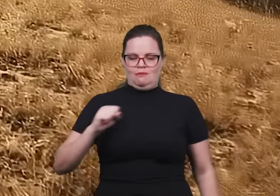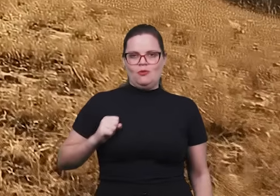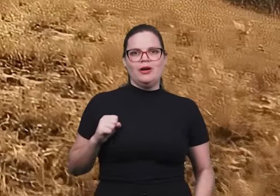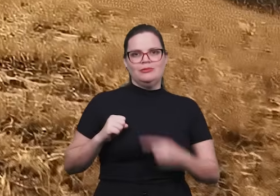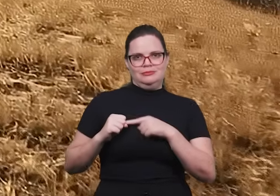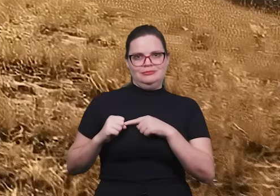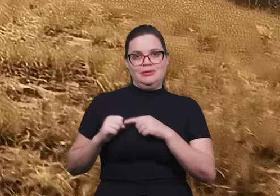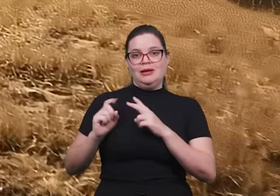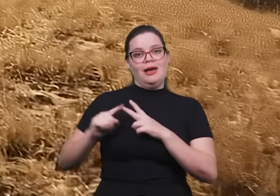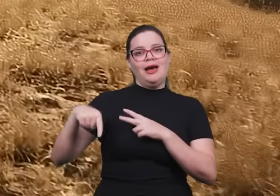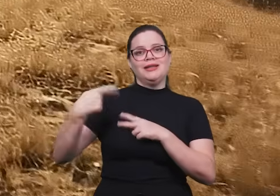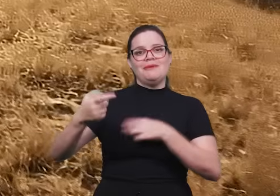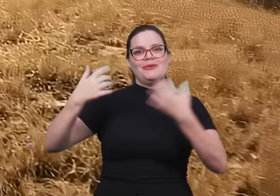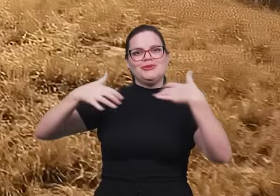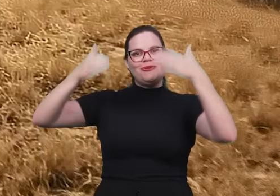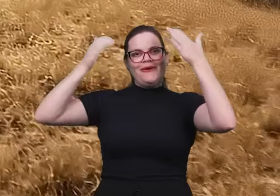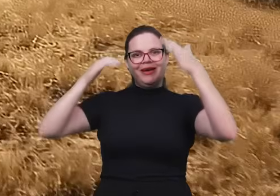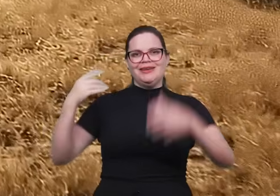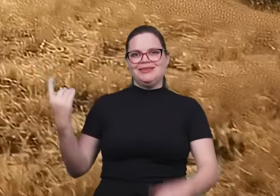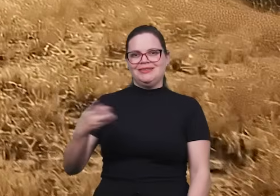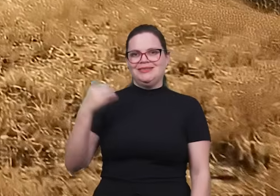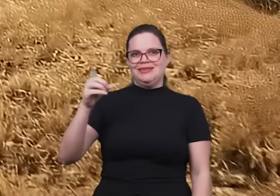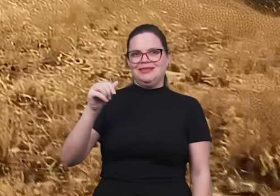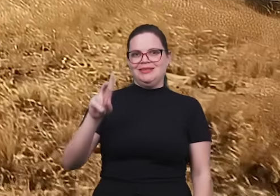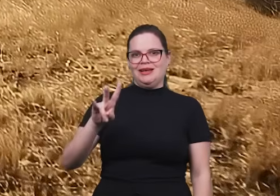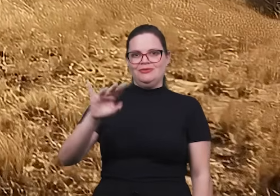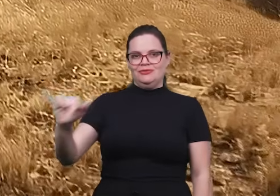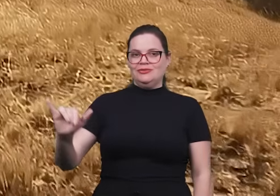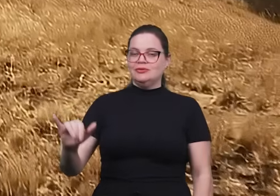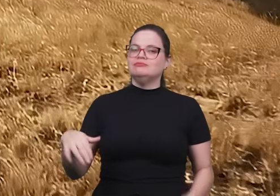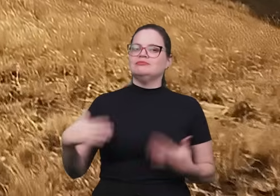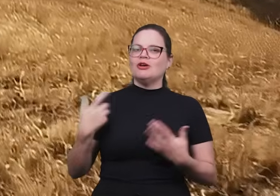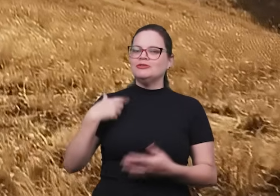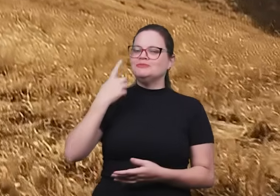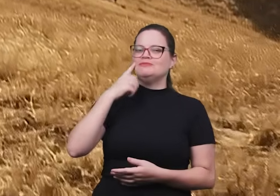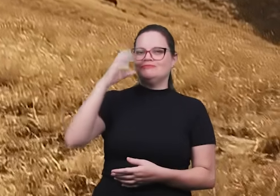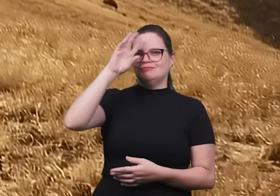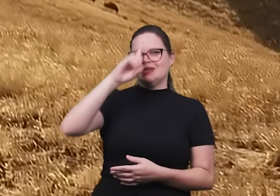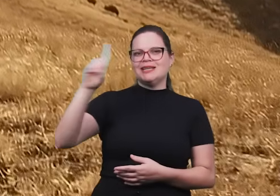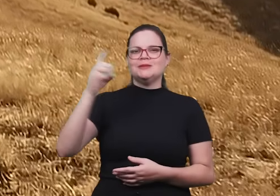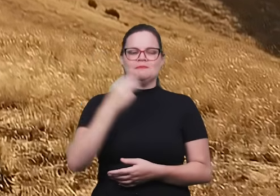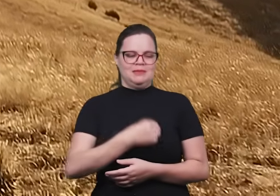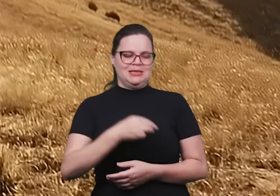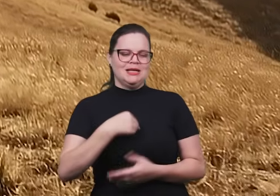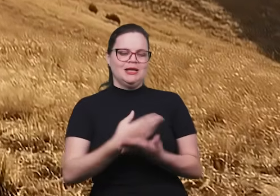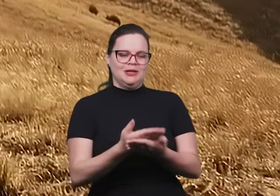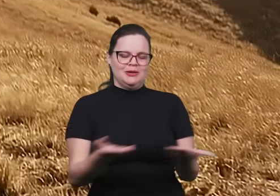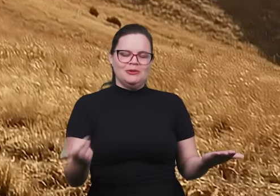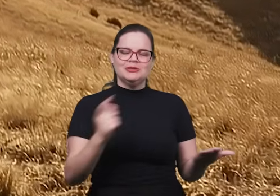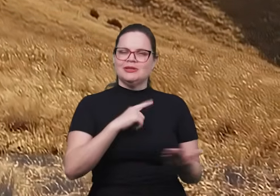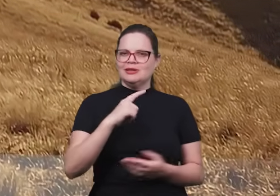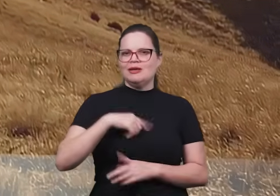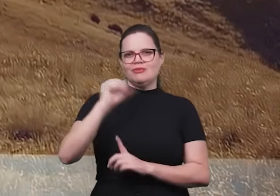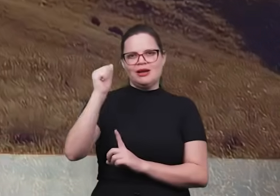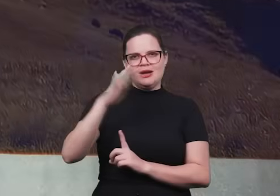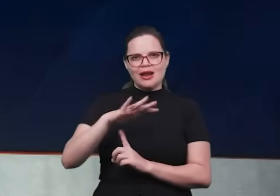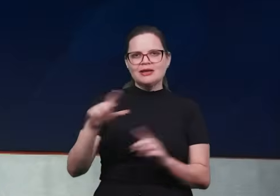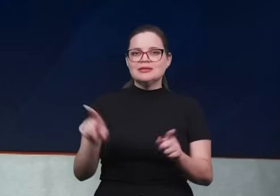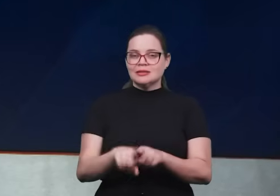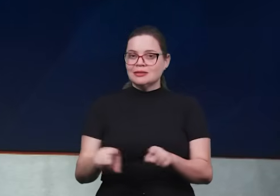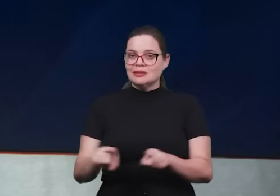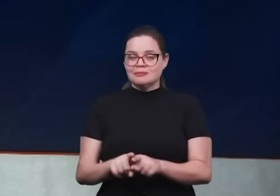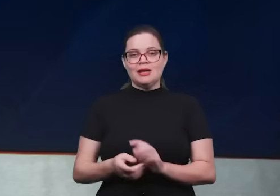rei Davi. Vemos aí a grande misericórdia do Senhor, sua infinita graça,